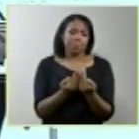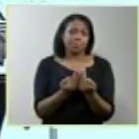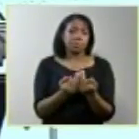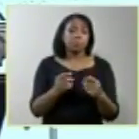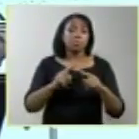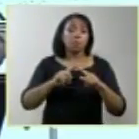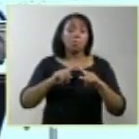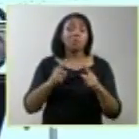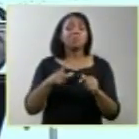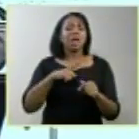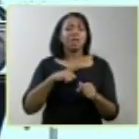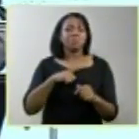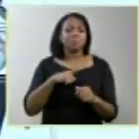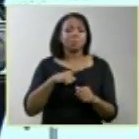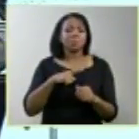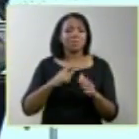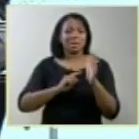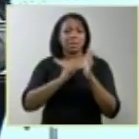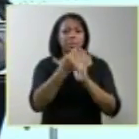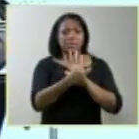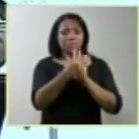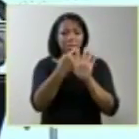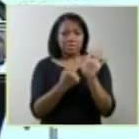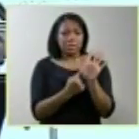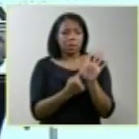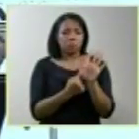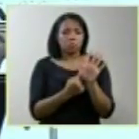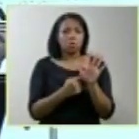premissas que os